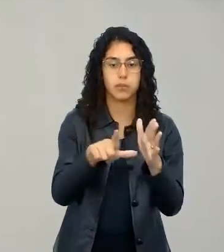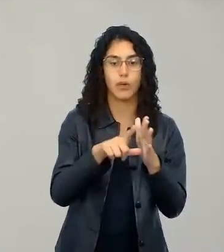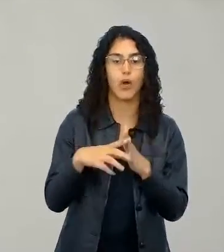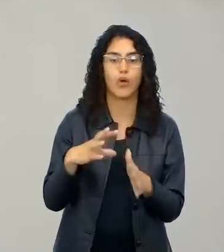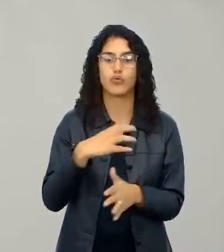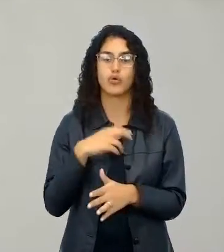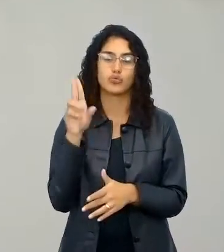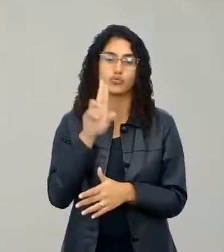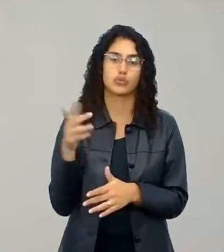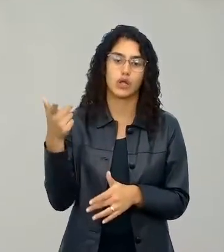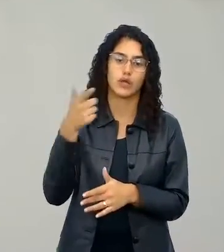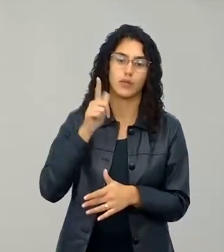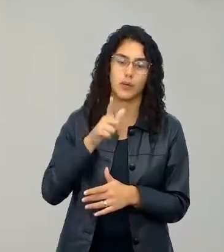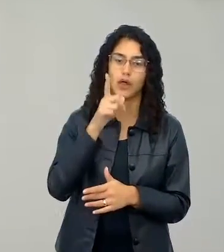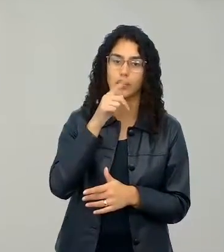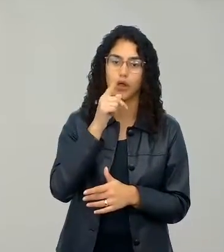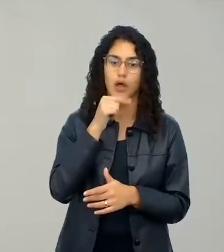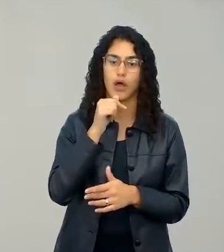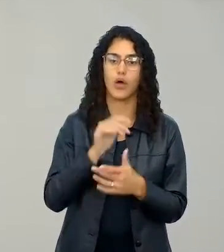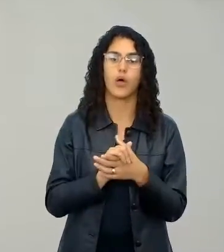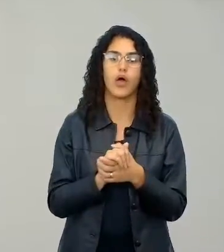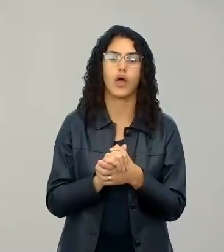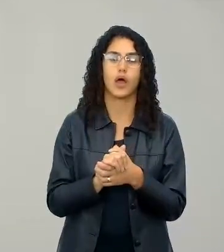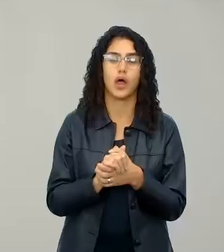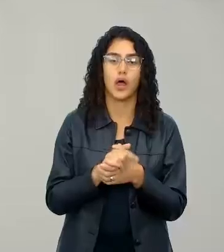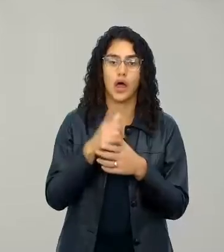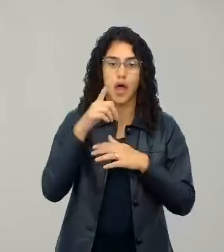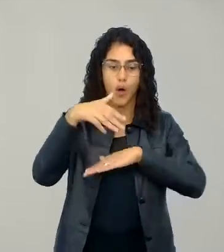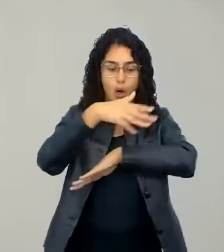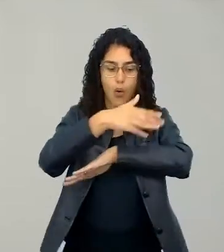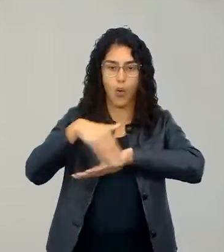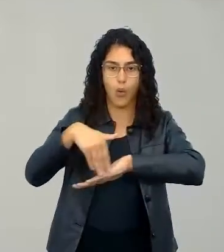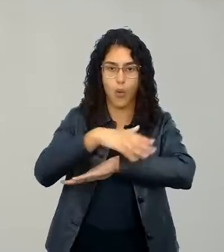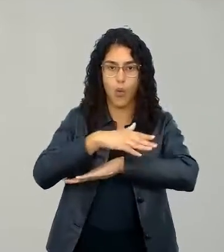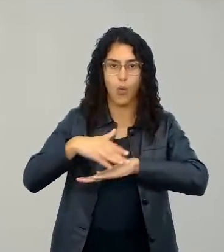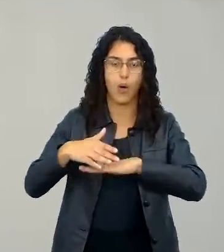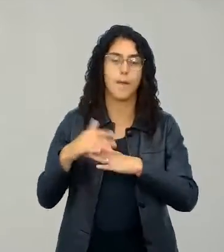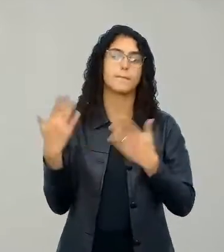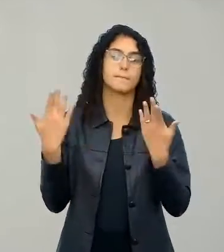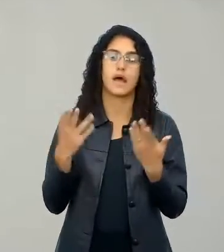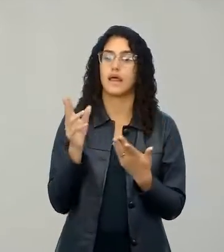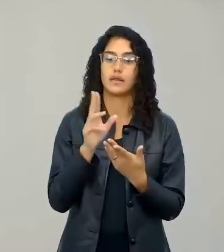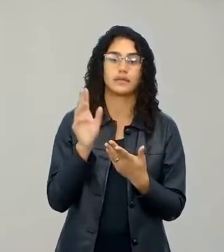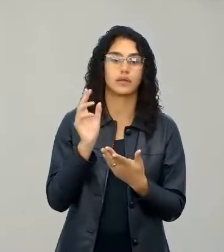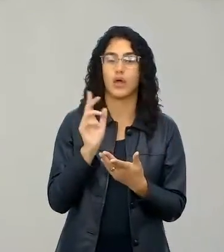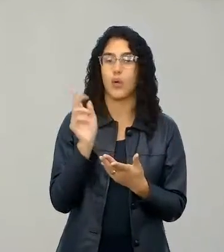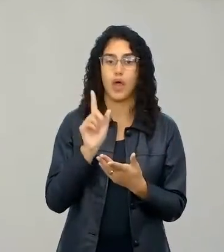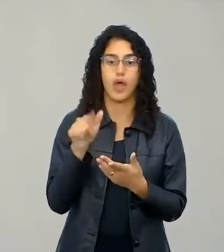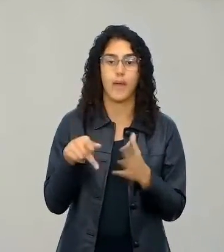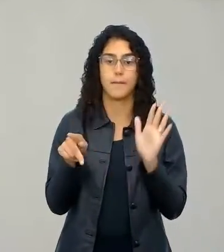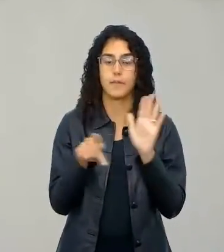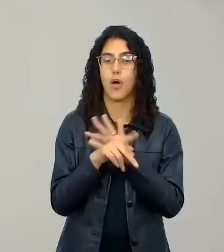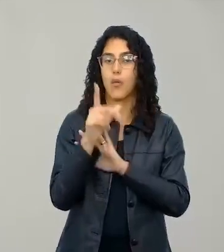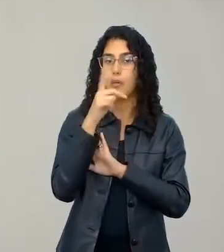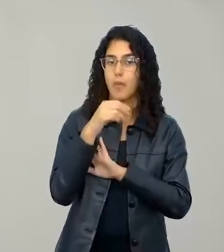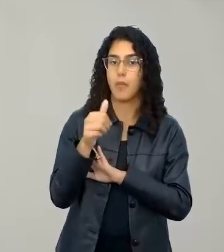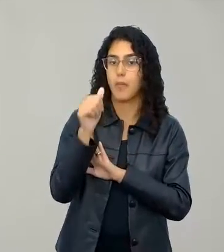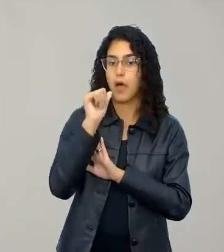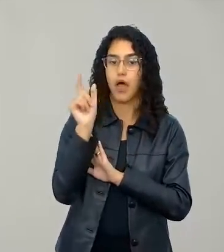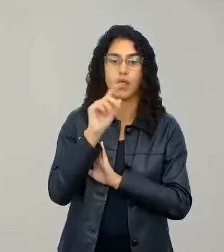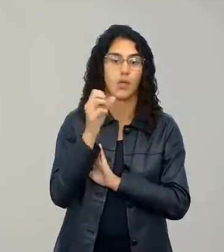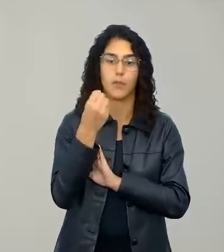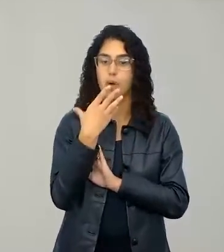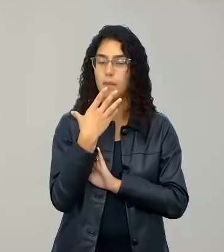de reaproveitar essa água, lavando rua, lavando calçada. Mas ela não serve para consumo, não é uma